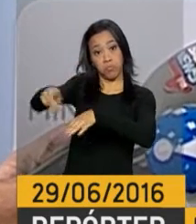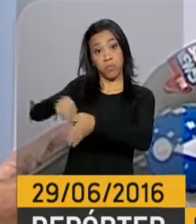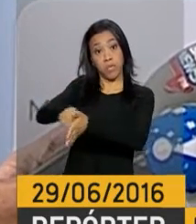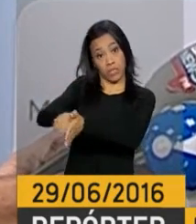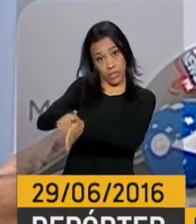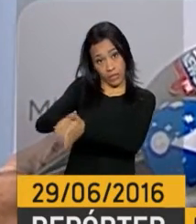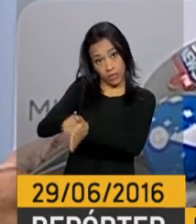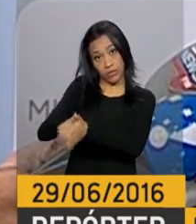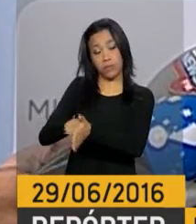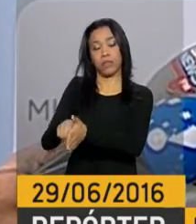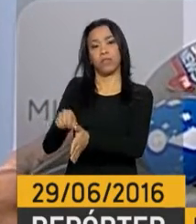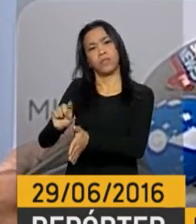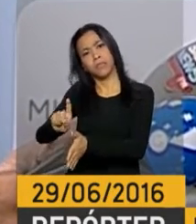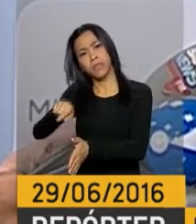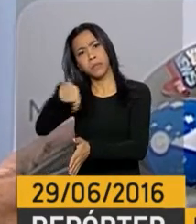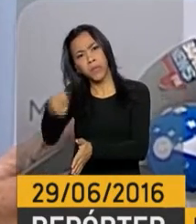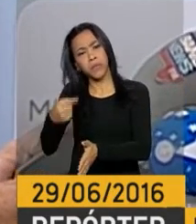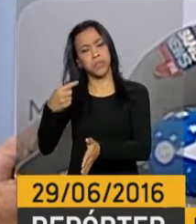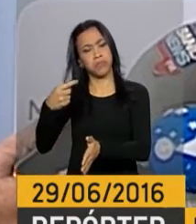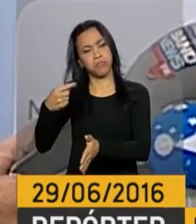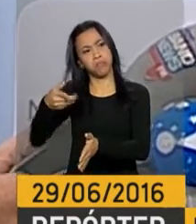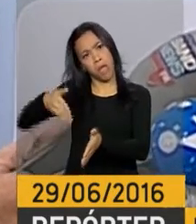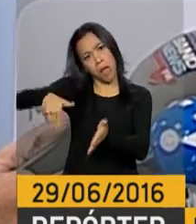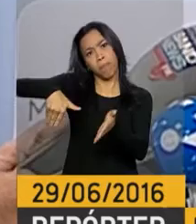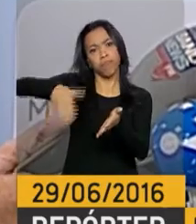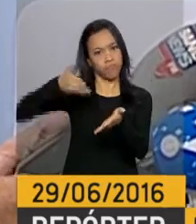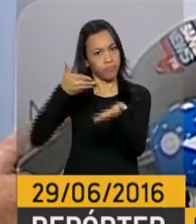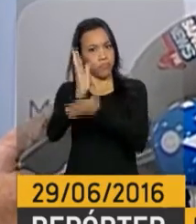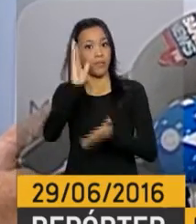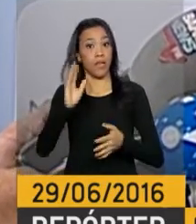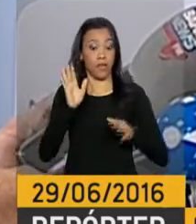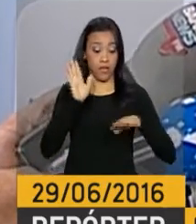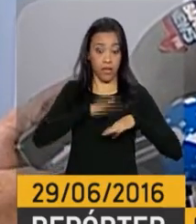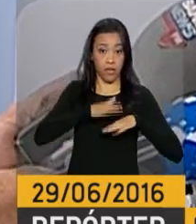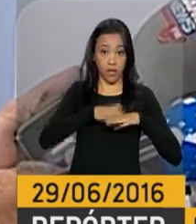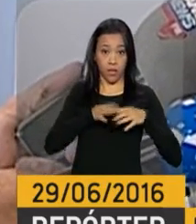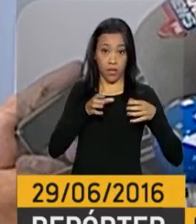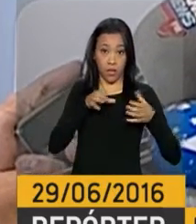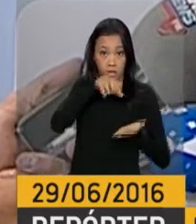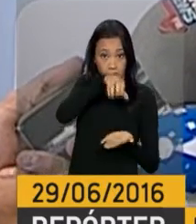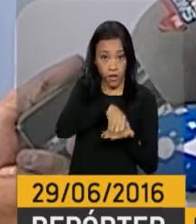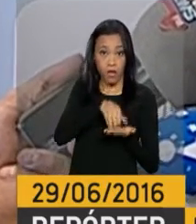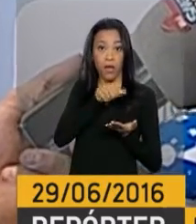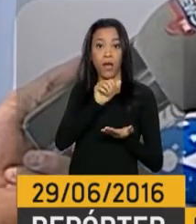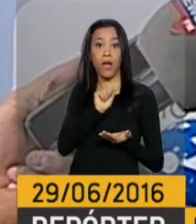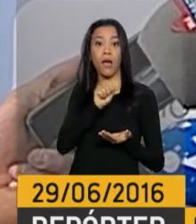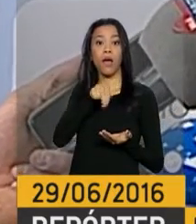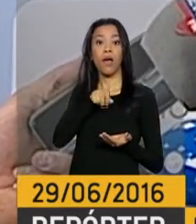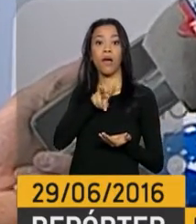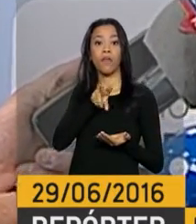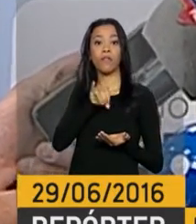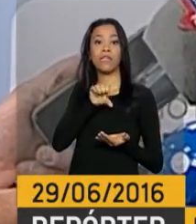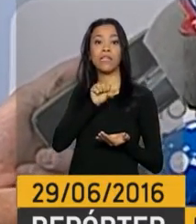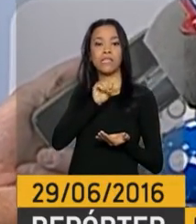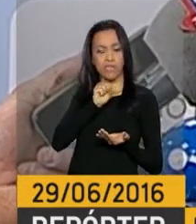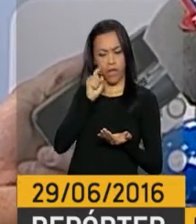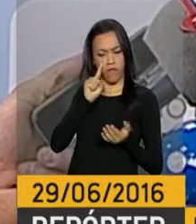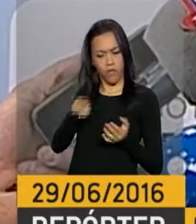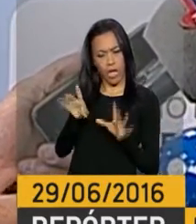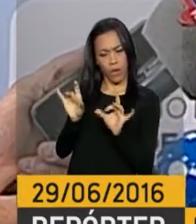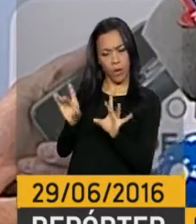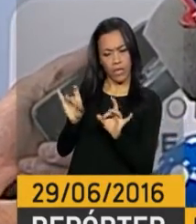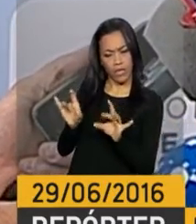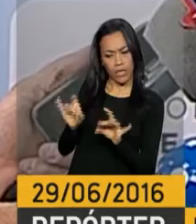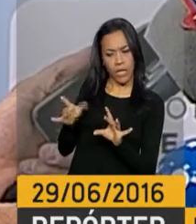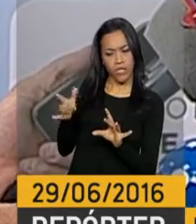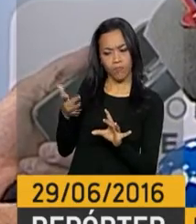aprova o seu resultado. A Anvisa verifica toda essa qualidade dos alimentos. Nós temos excelentes centros